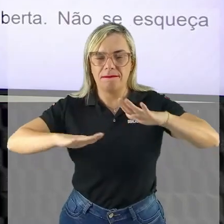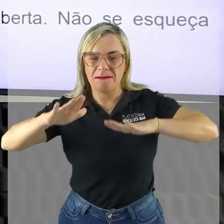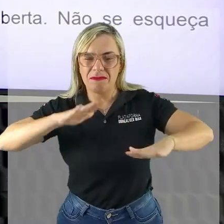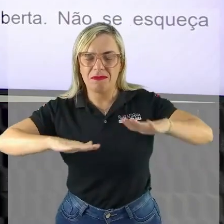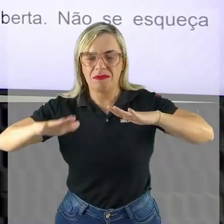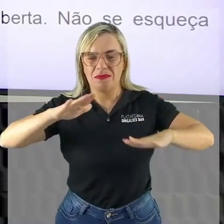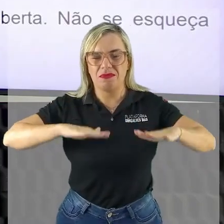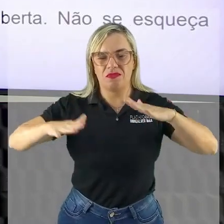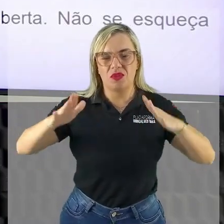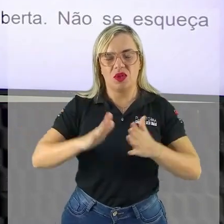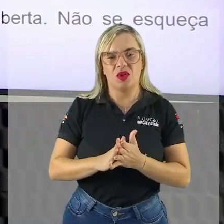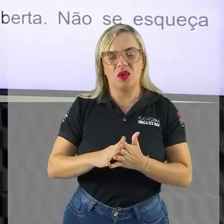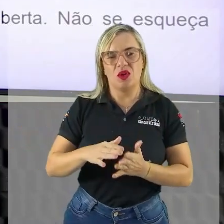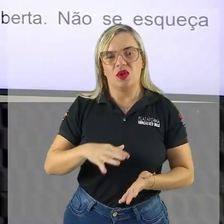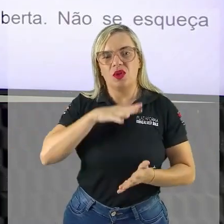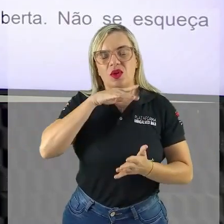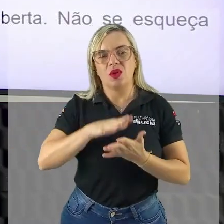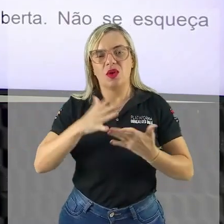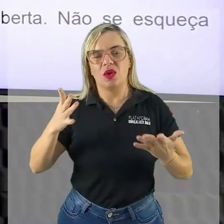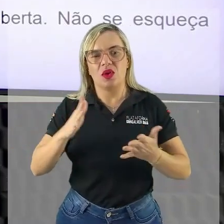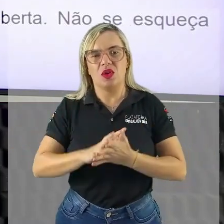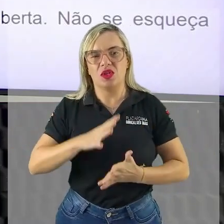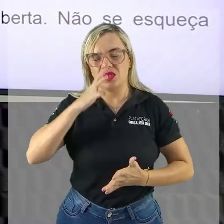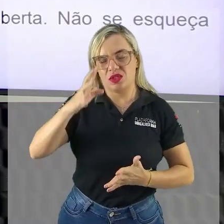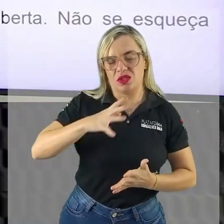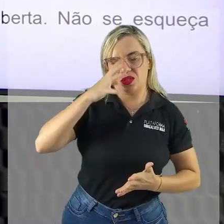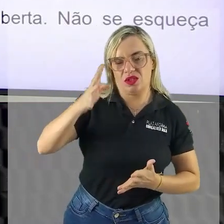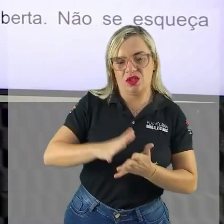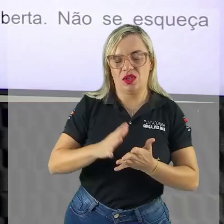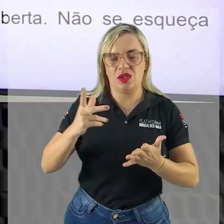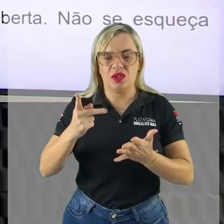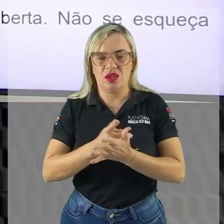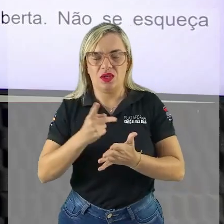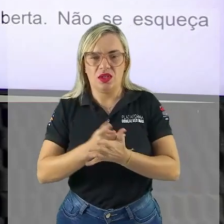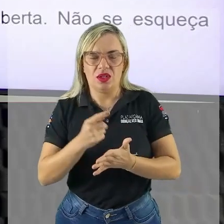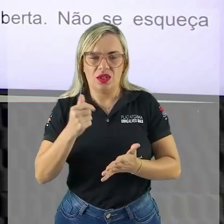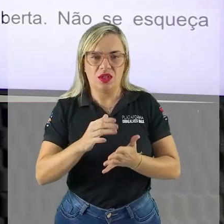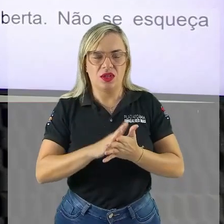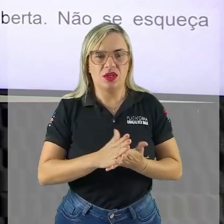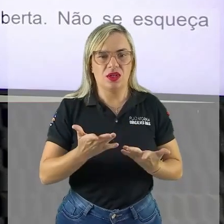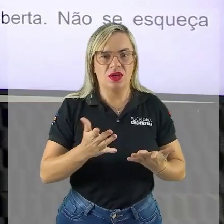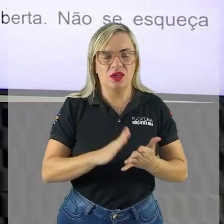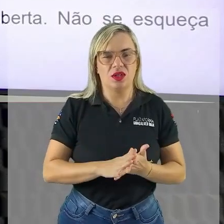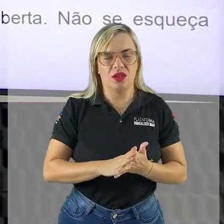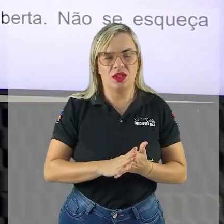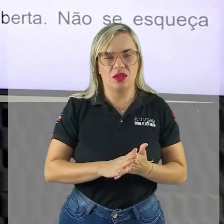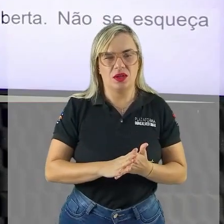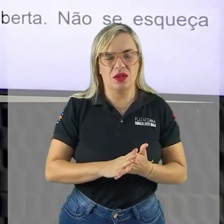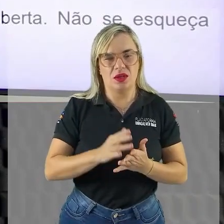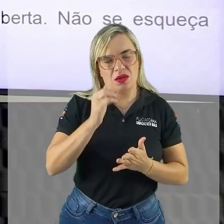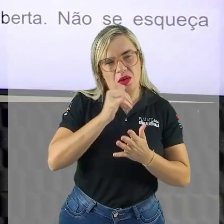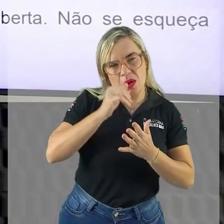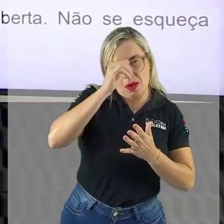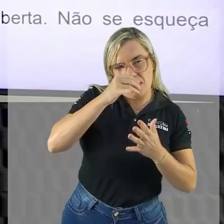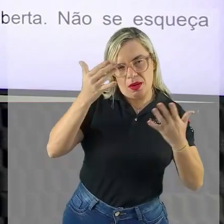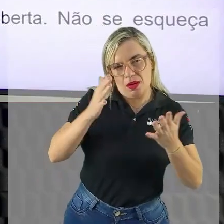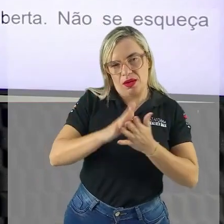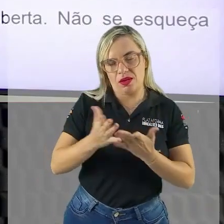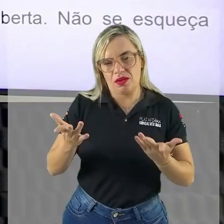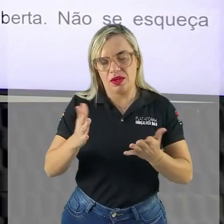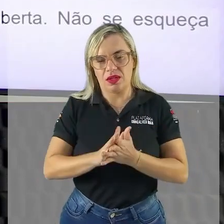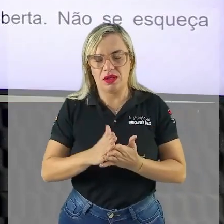de maneira muito bárbara. Não quer dizer que aquele erro mais trivial vá passar despercebido. Pode ser que não